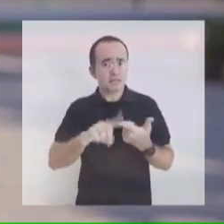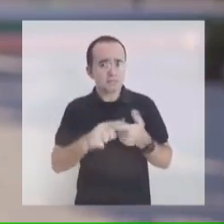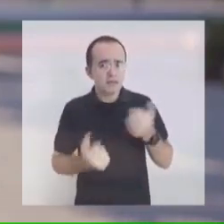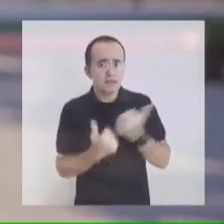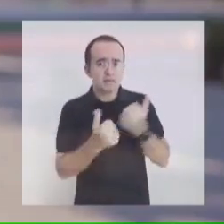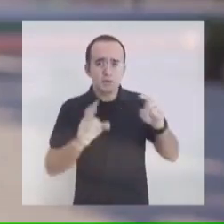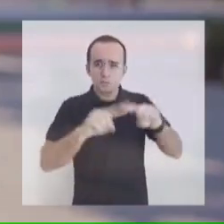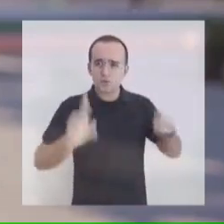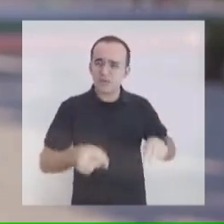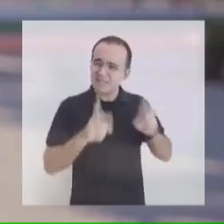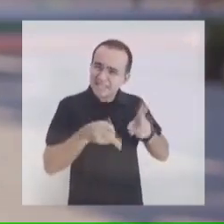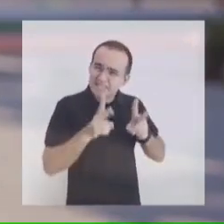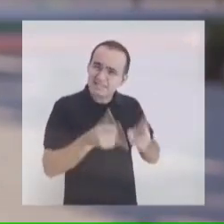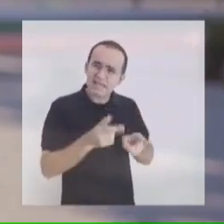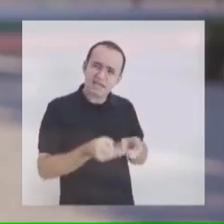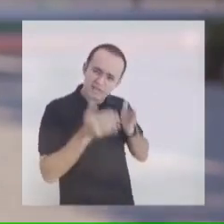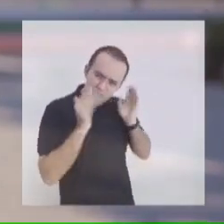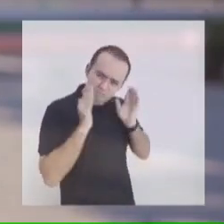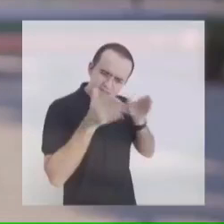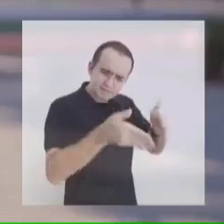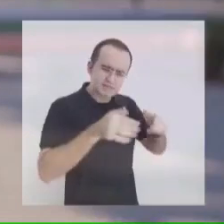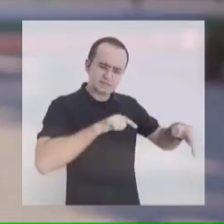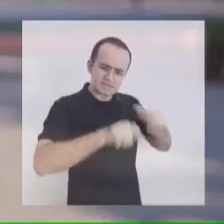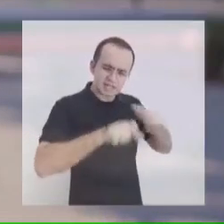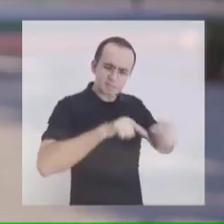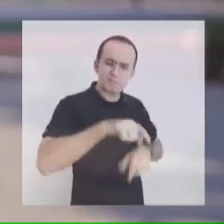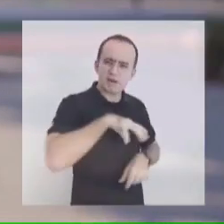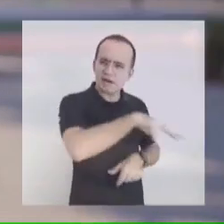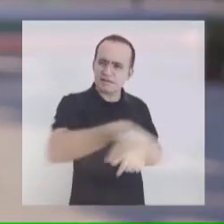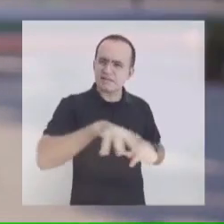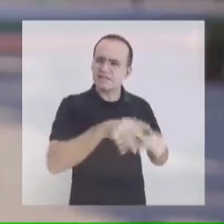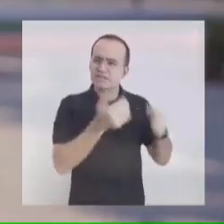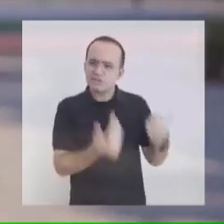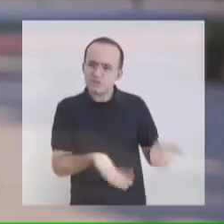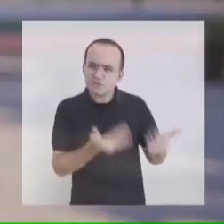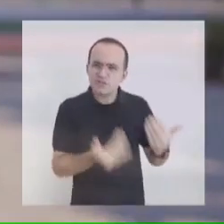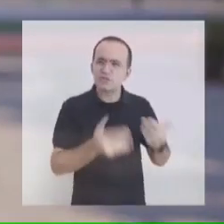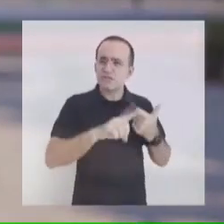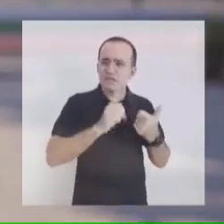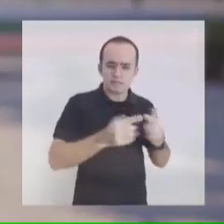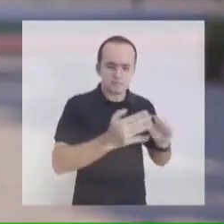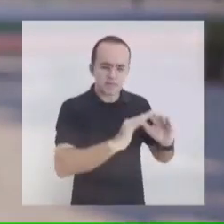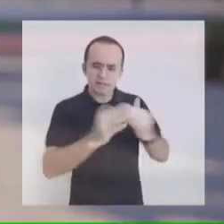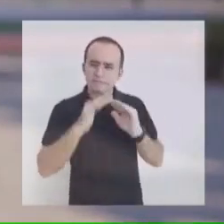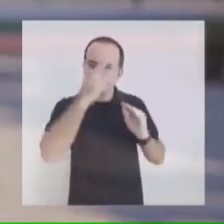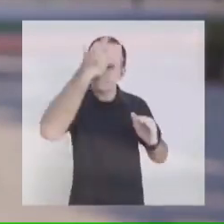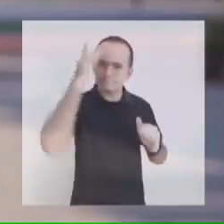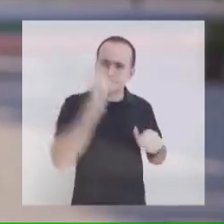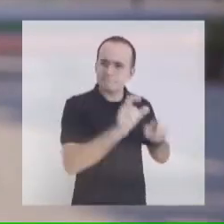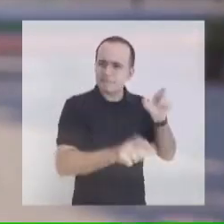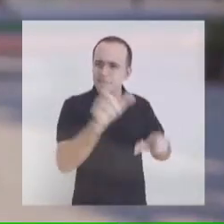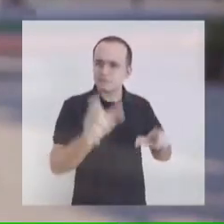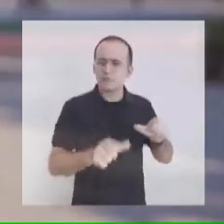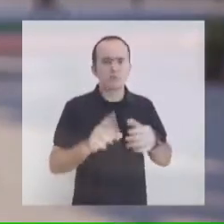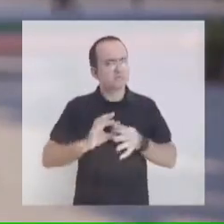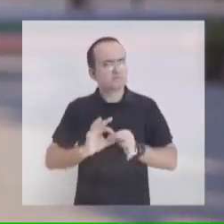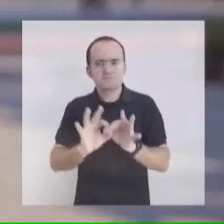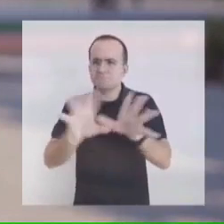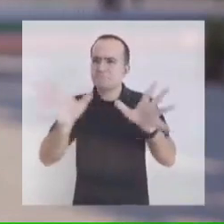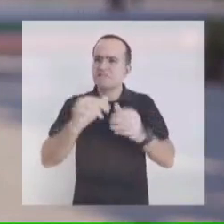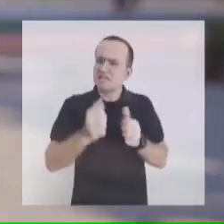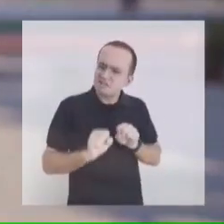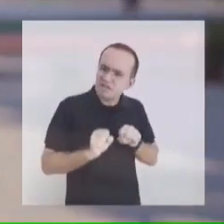como porta-voz de um projeto que sempre esteve ao lado dos interesses das trabalhadoras e dos trabalhadores, das juventudes e das periferias dessa cidade. Eu tô à